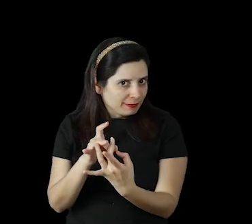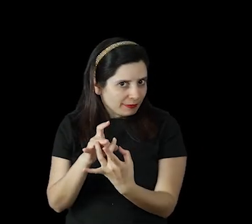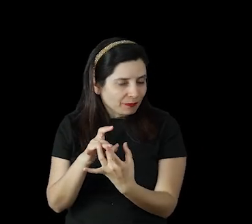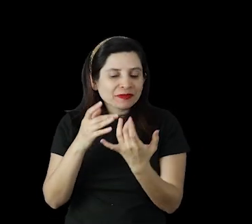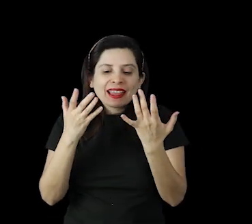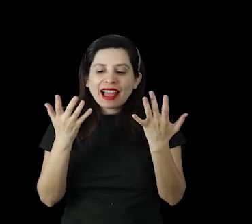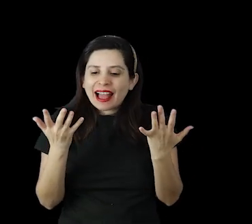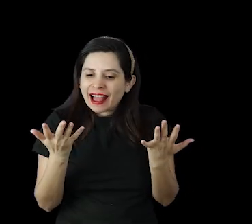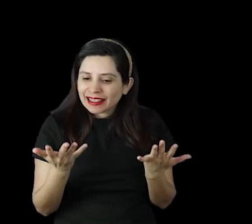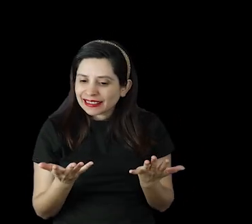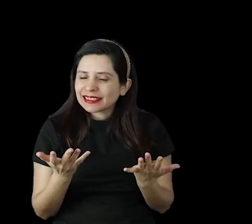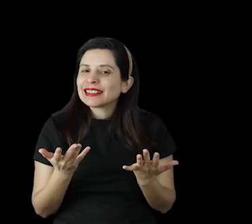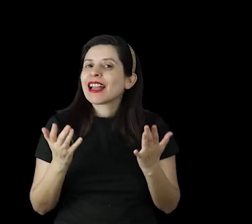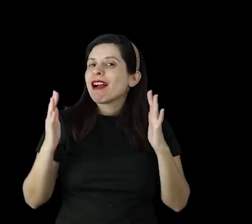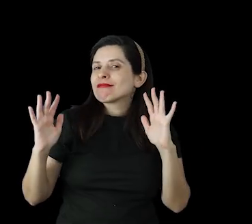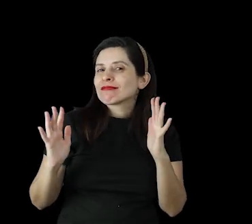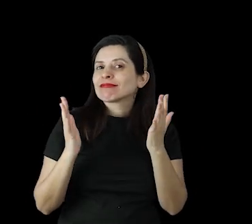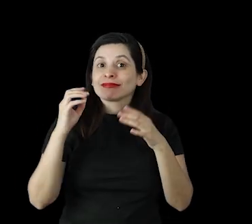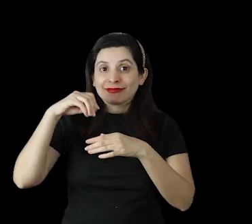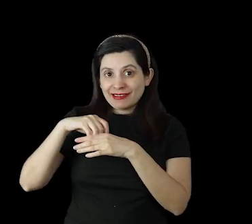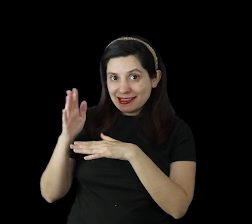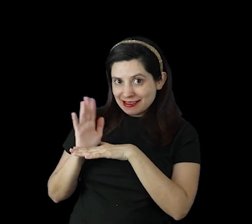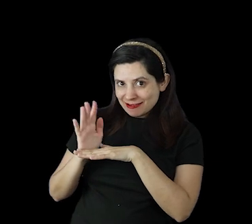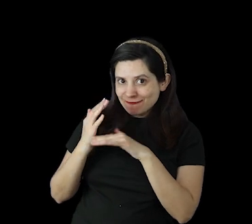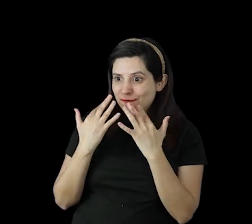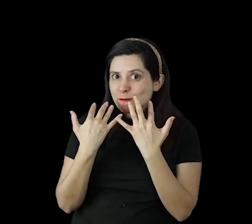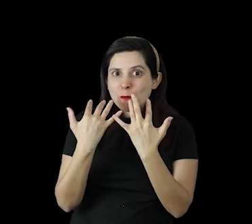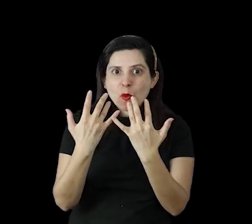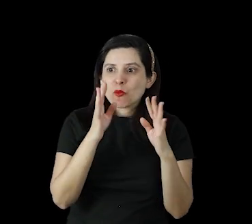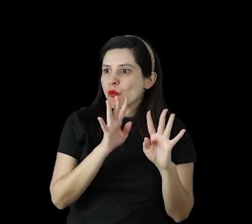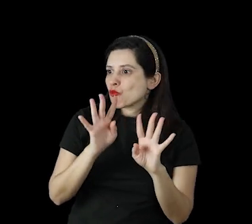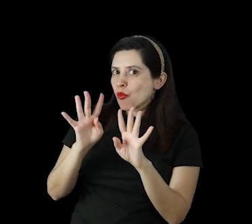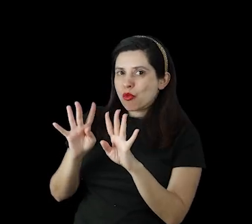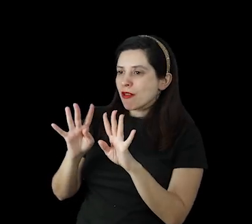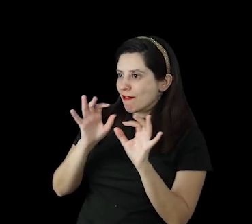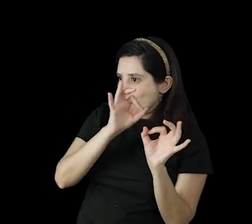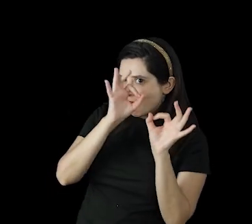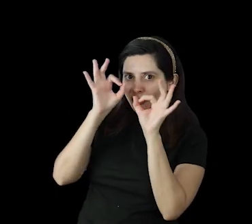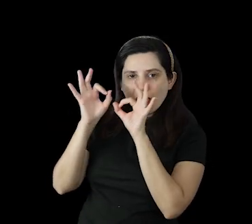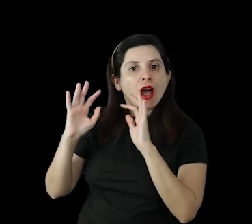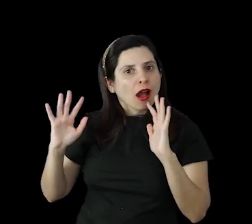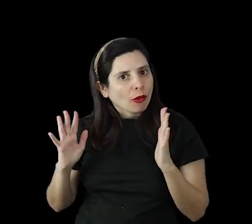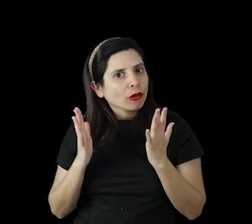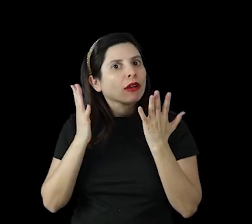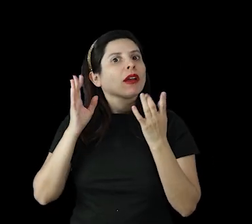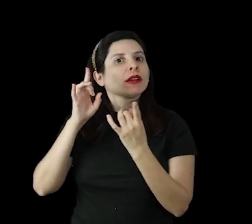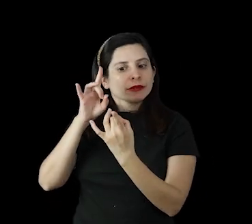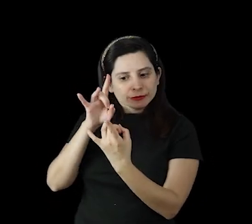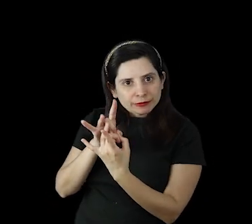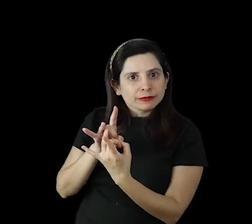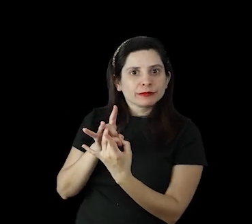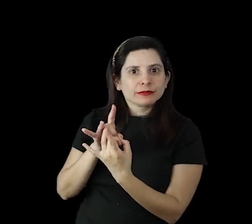aí, acontece nesses filmes de grande público, acontece também essa especificidade,